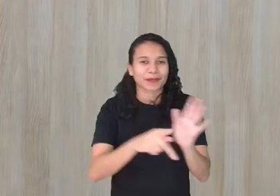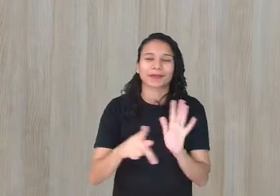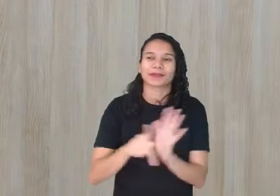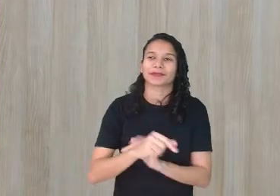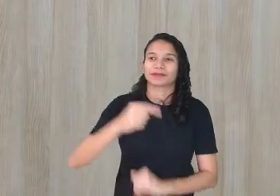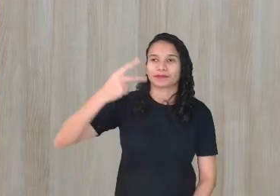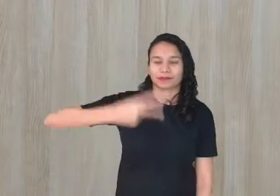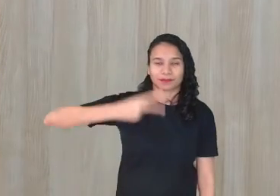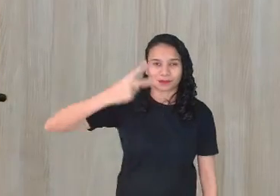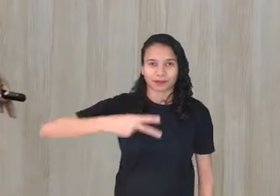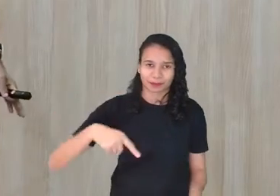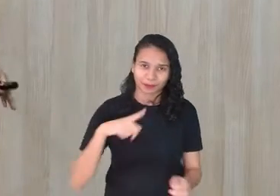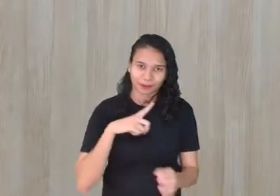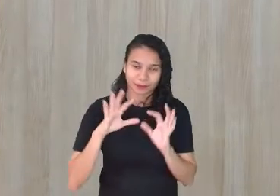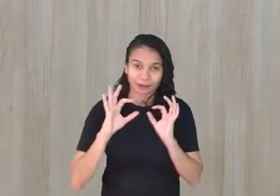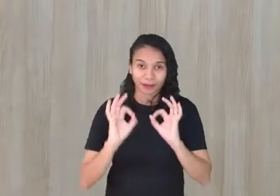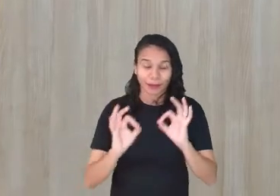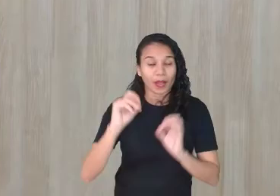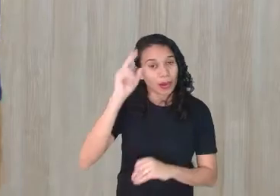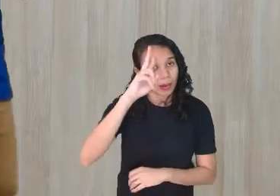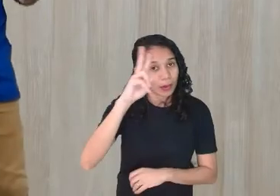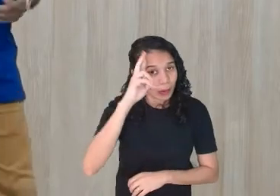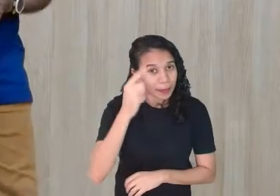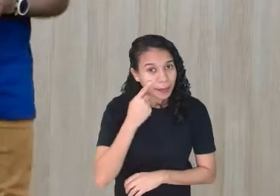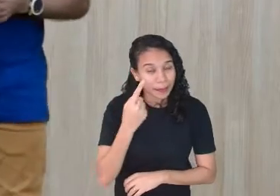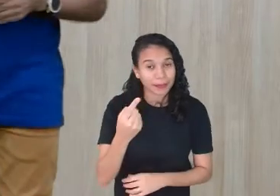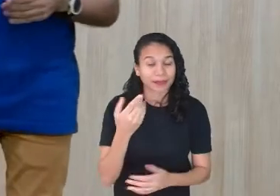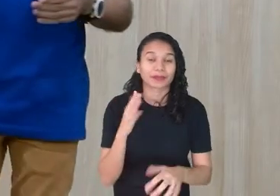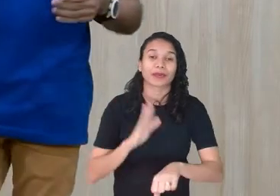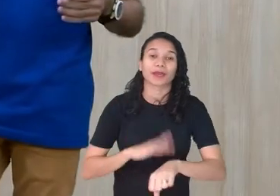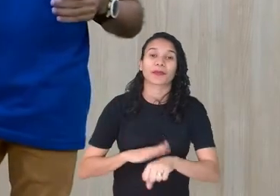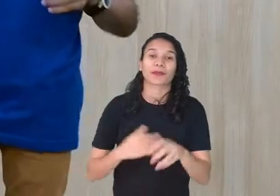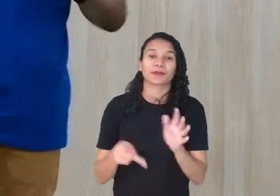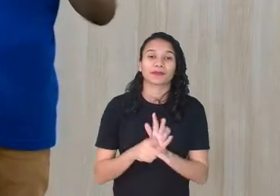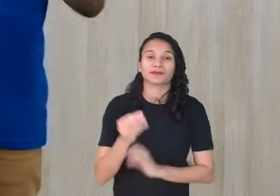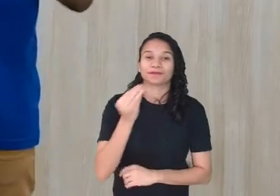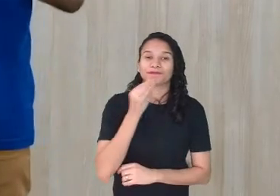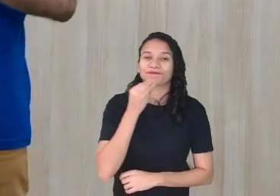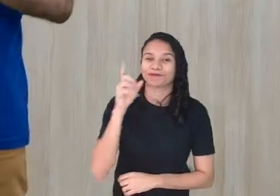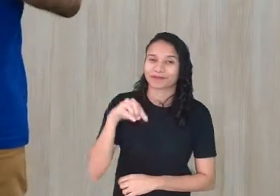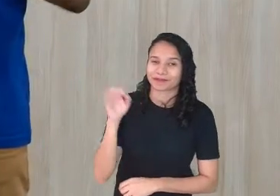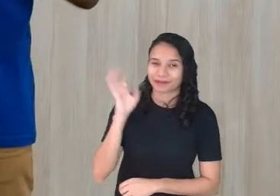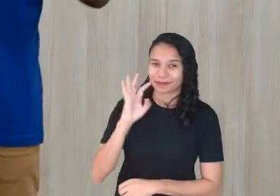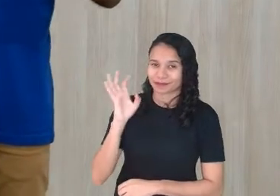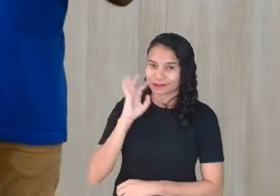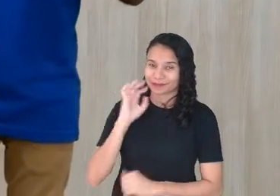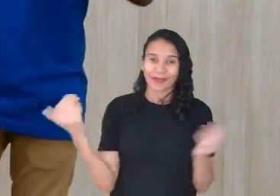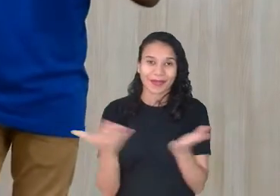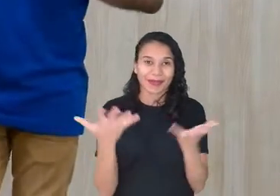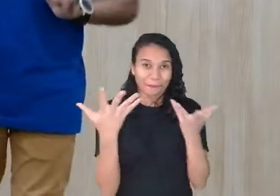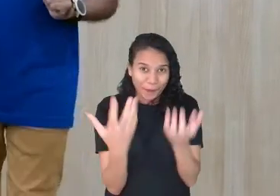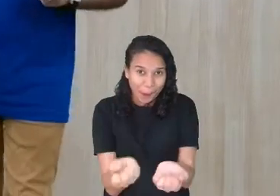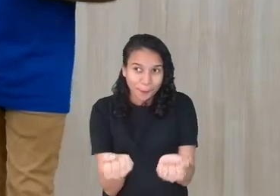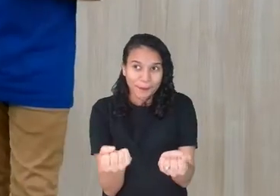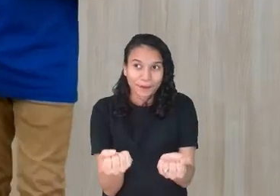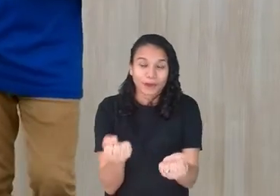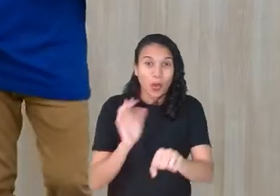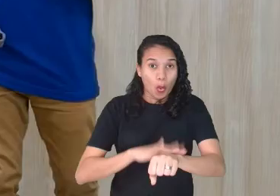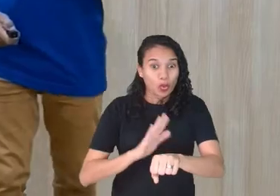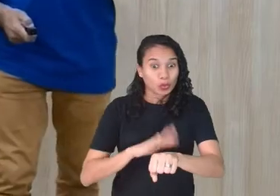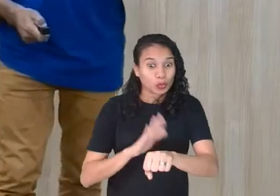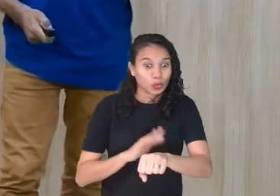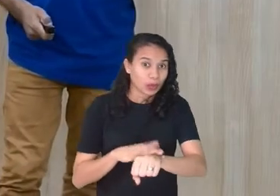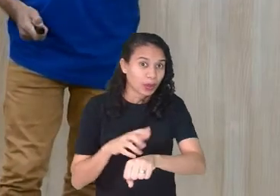os dois juntos aqui, né? Lógico. Tá bom? Então, lembra disso na hora das possibilidades. Isso é bem legal. Mas vamos lá, porque o tempo